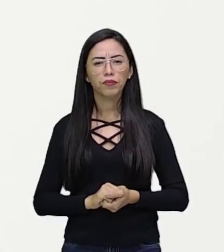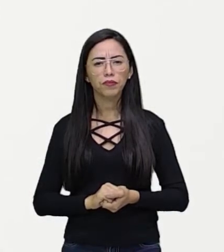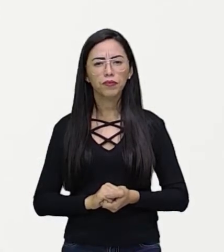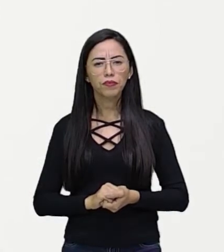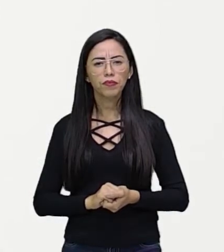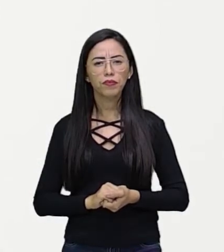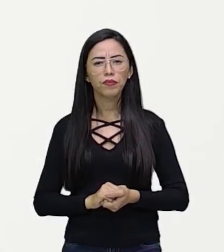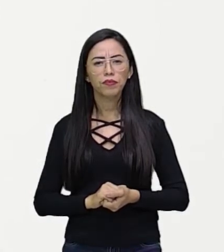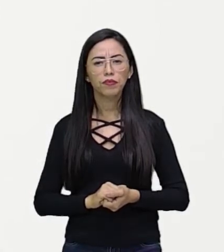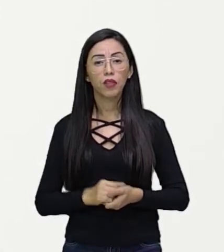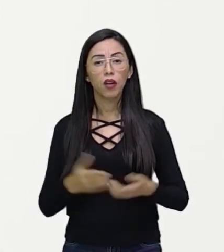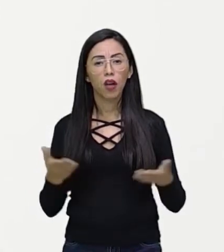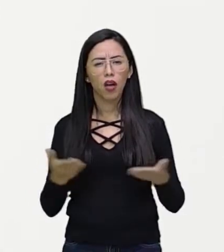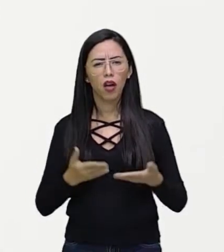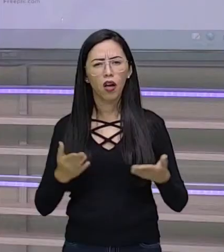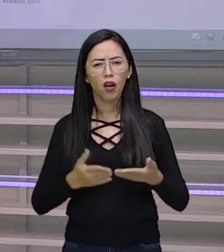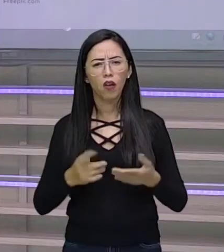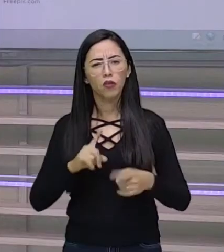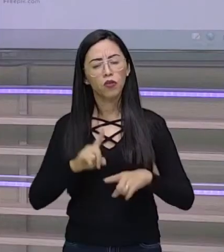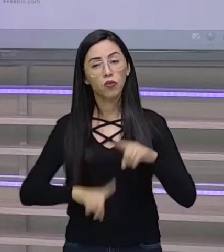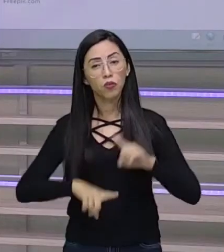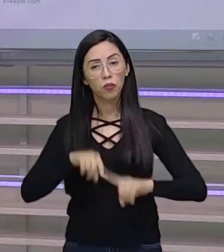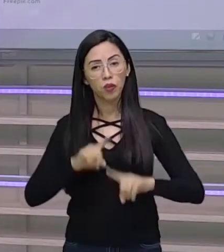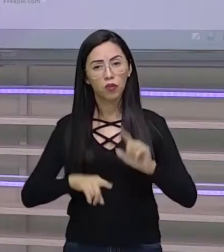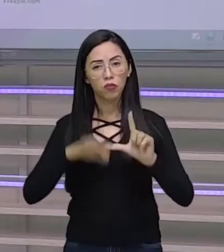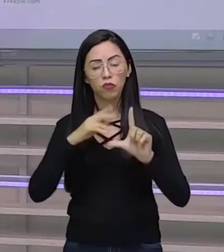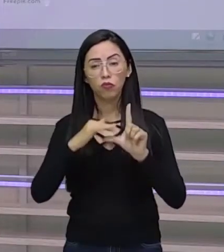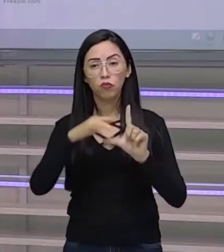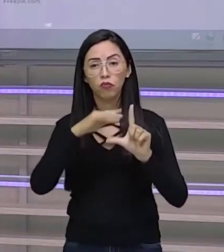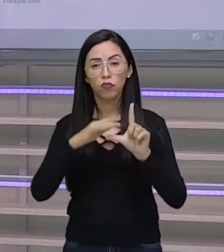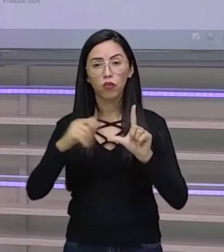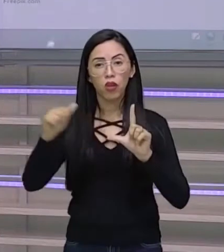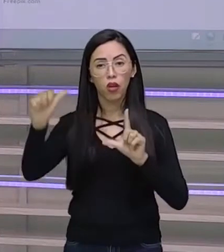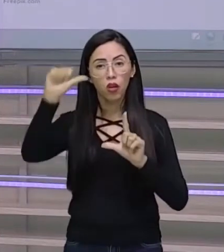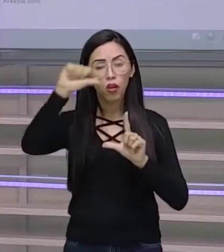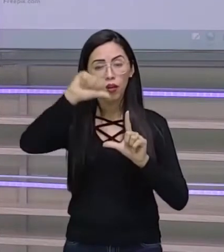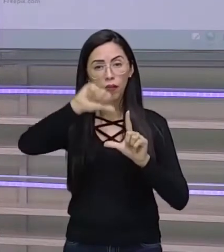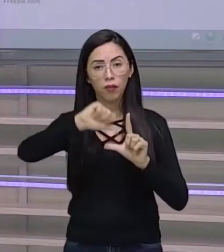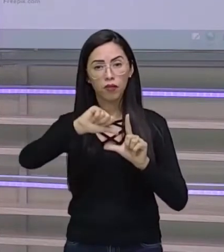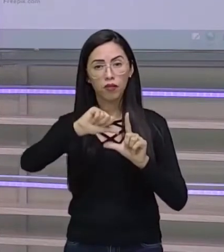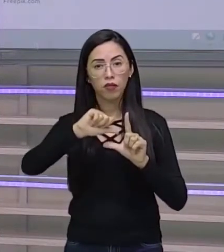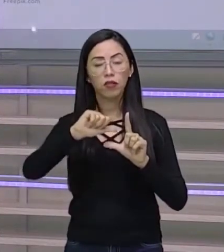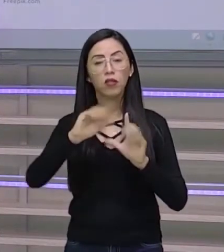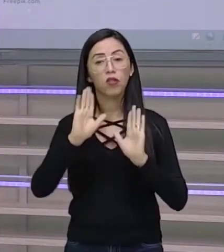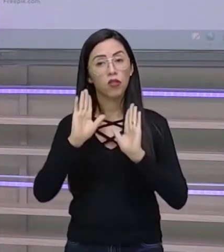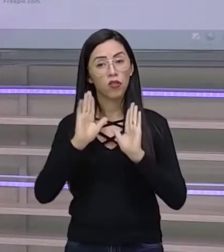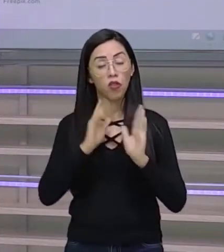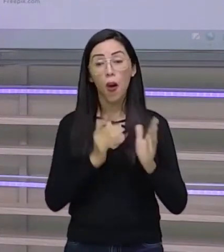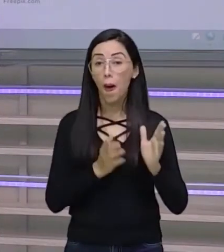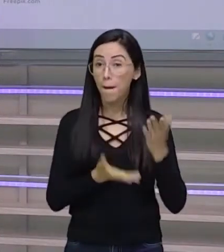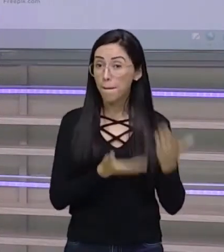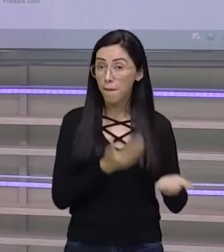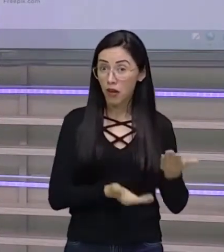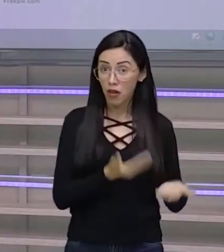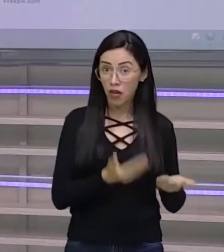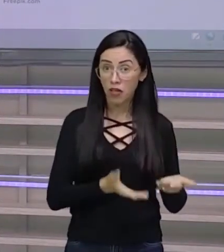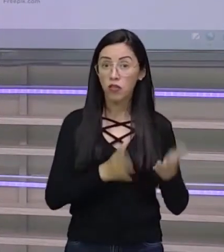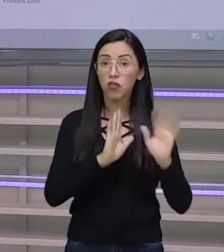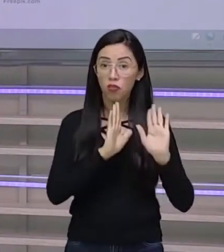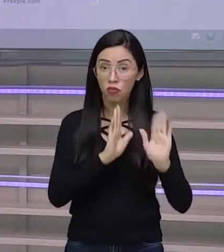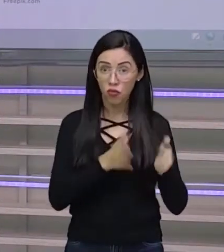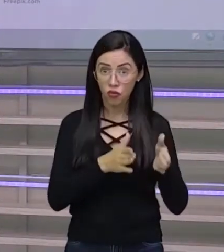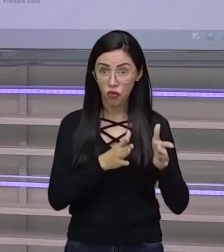Agora vamos para as medidas de capacidade. Já vimos medidas de massa. Podemos